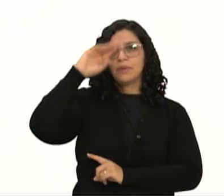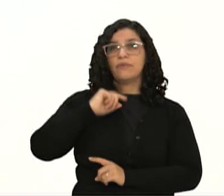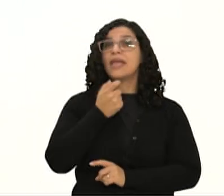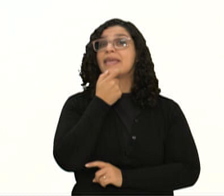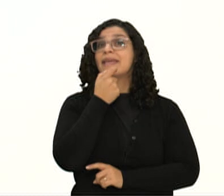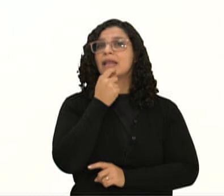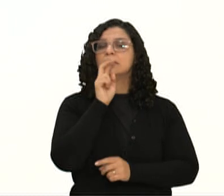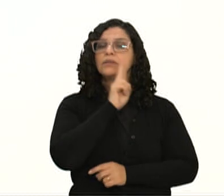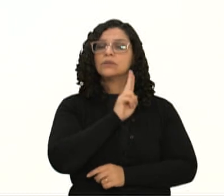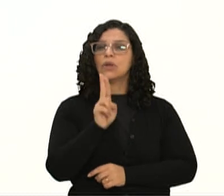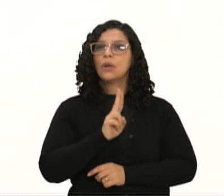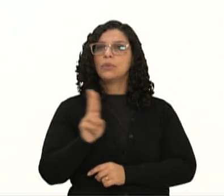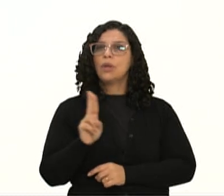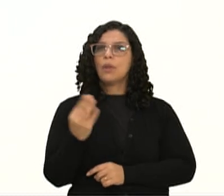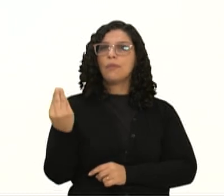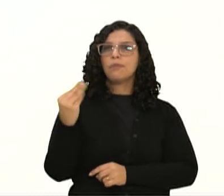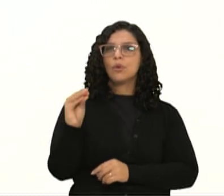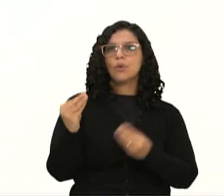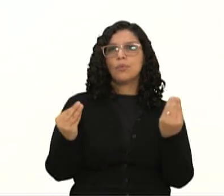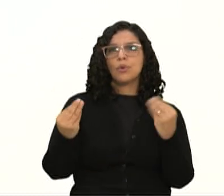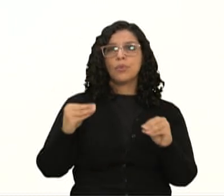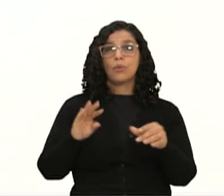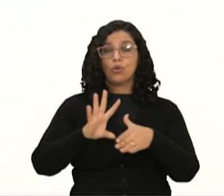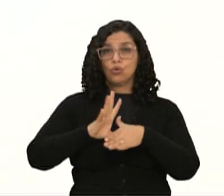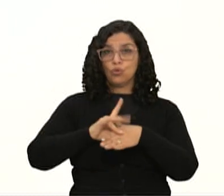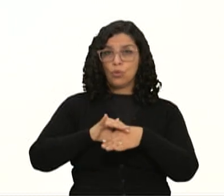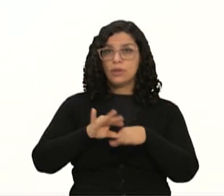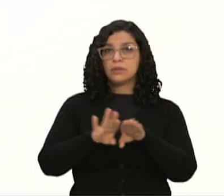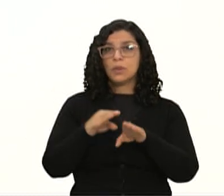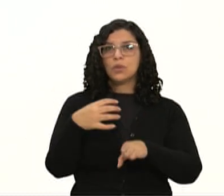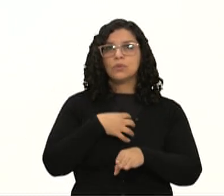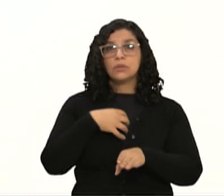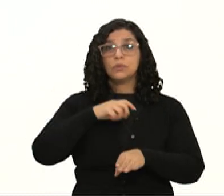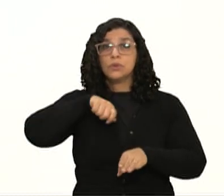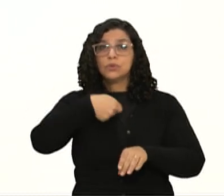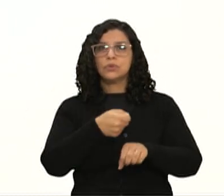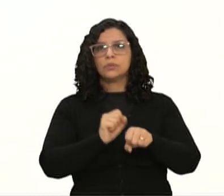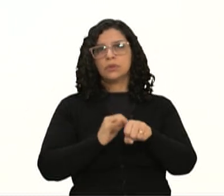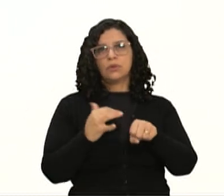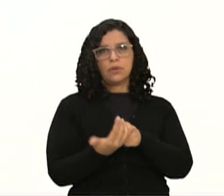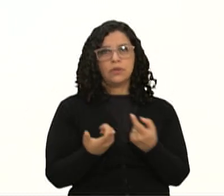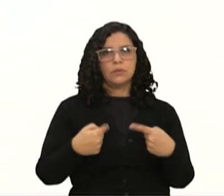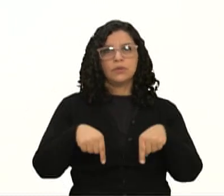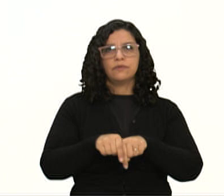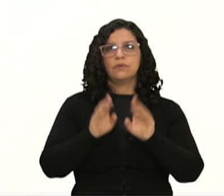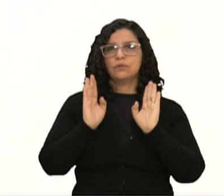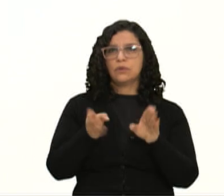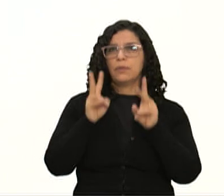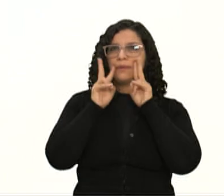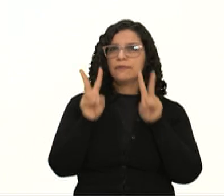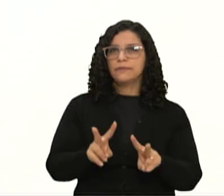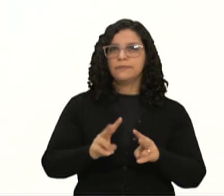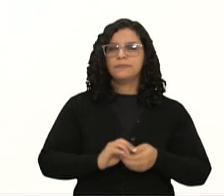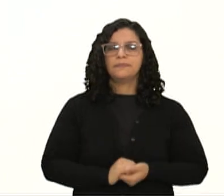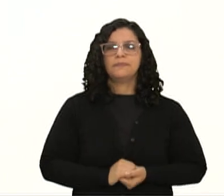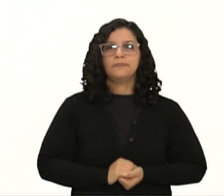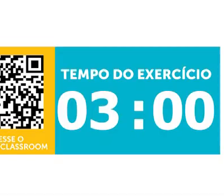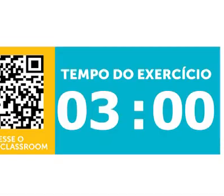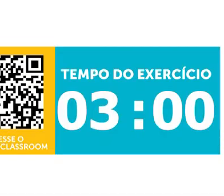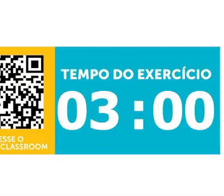inglês como que é o nome dessas doenças ou desses sintomas. E já voltamos para conferir.